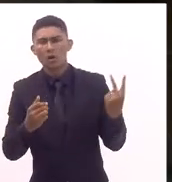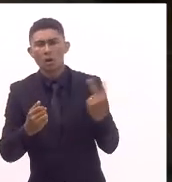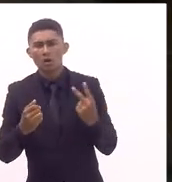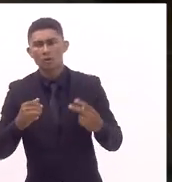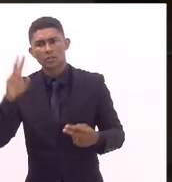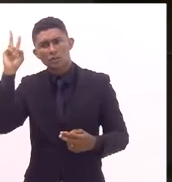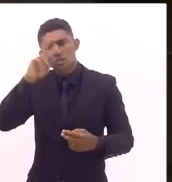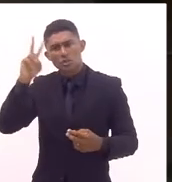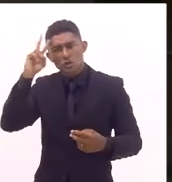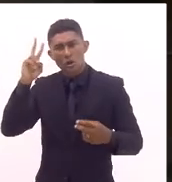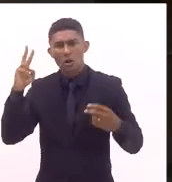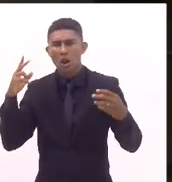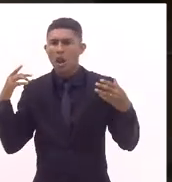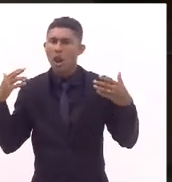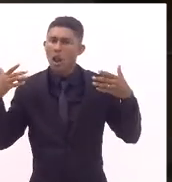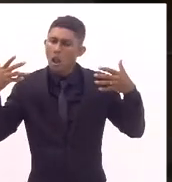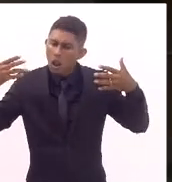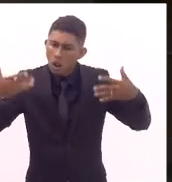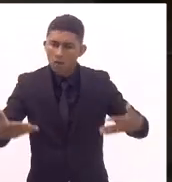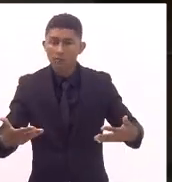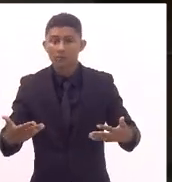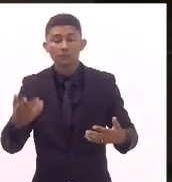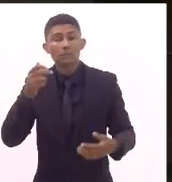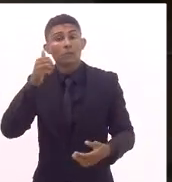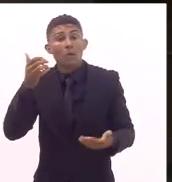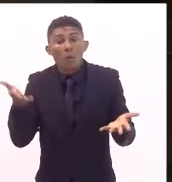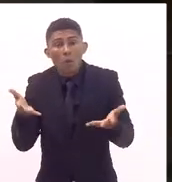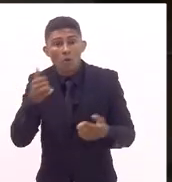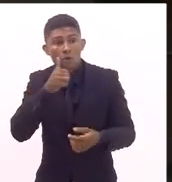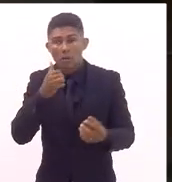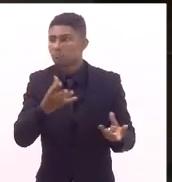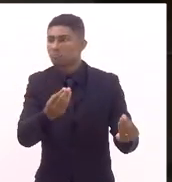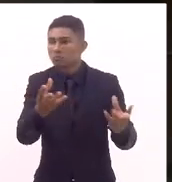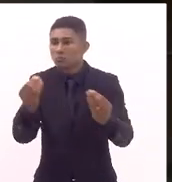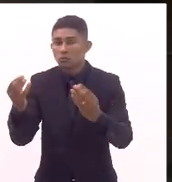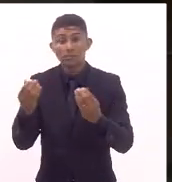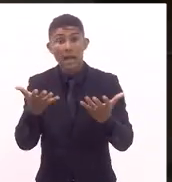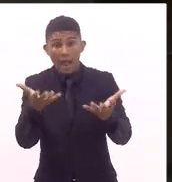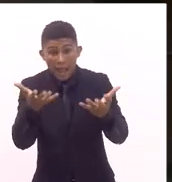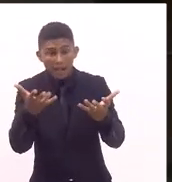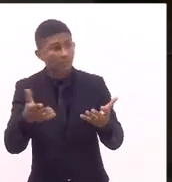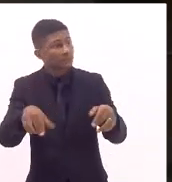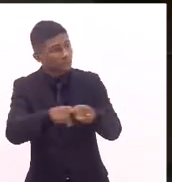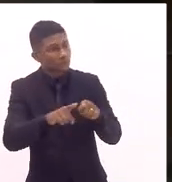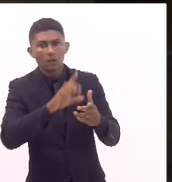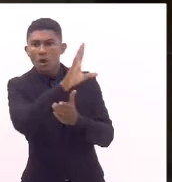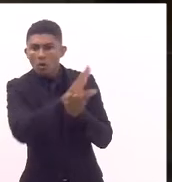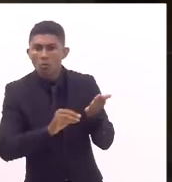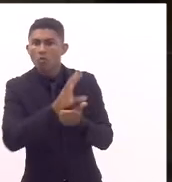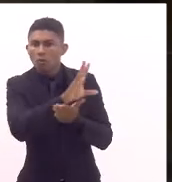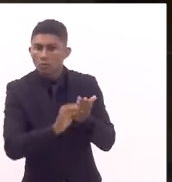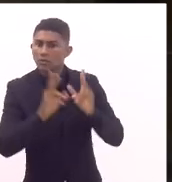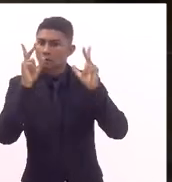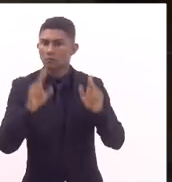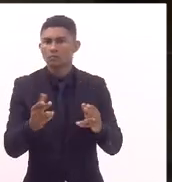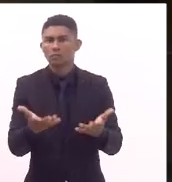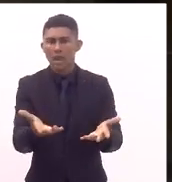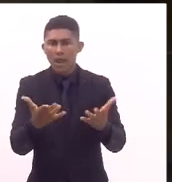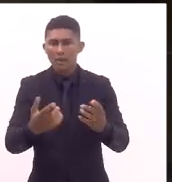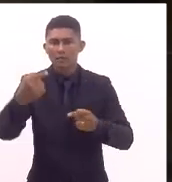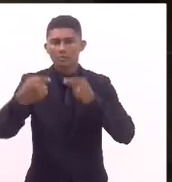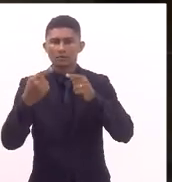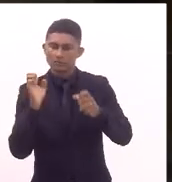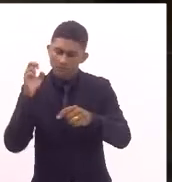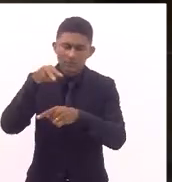outras mulheres a quererem também ocupar esse espaço mas não como querer ocupar por ocupar mas